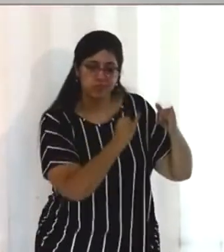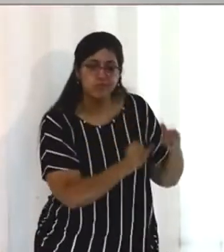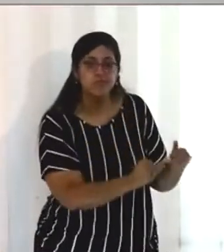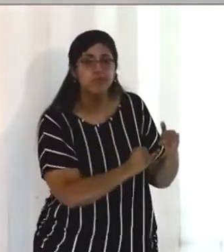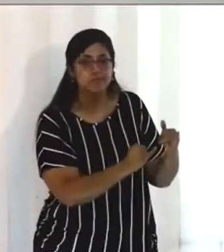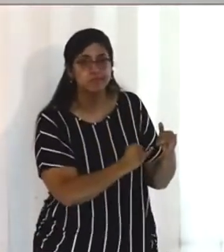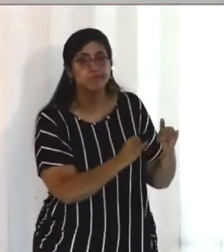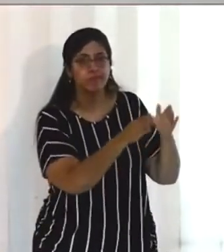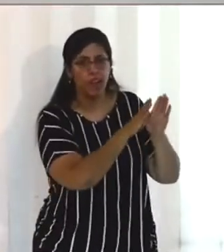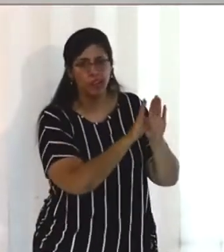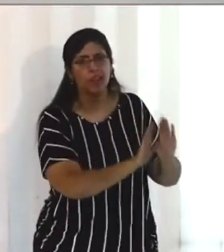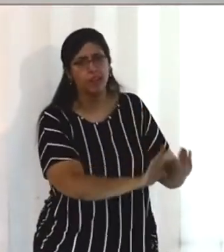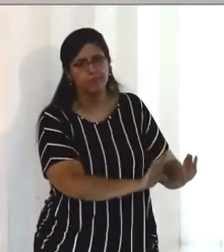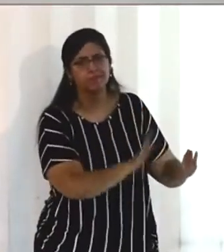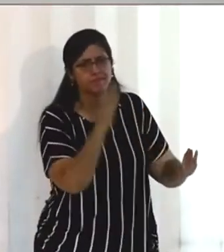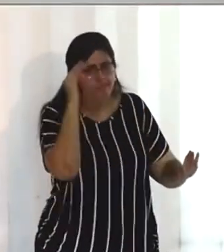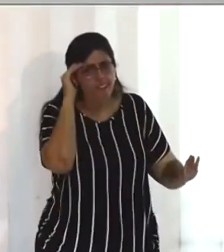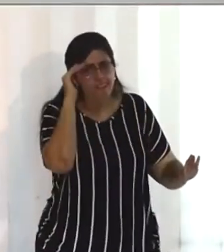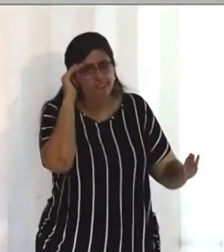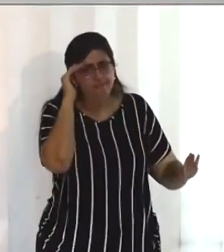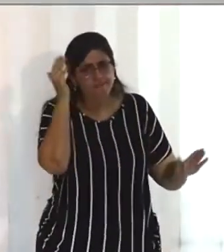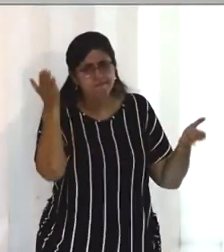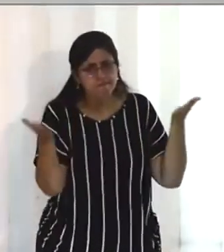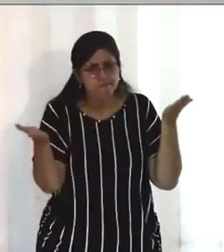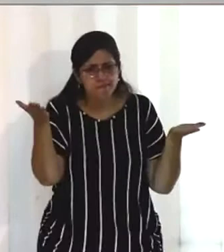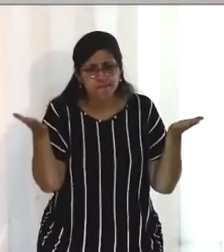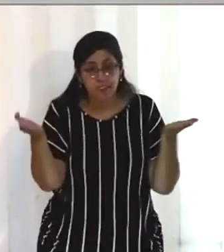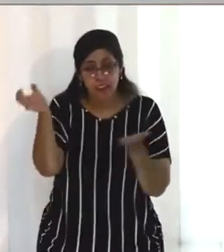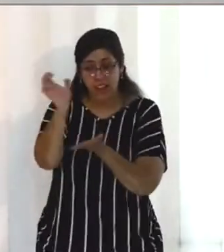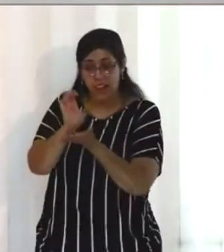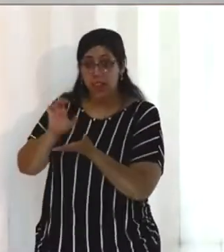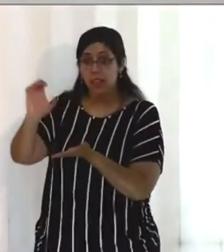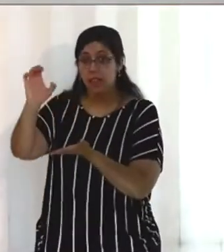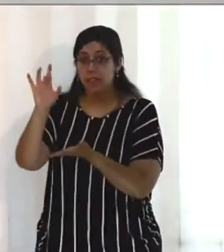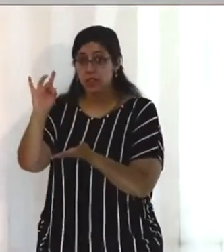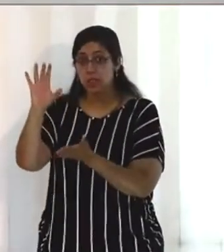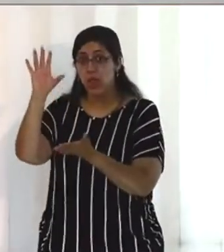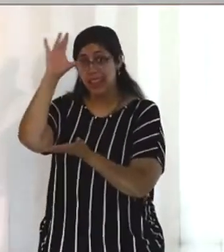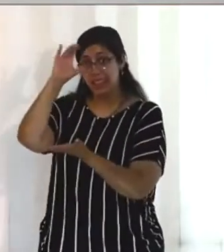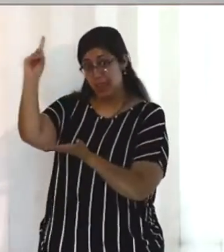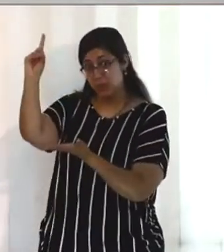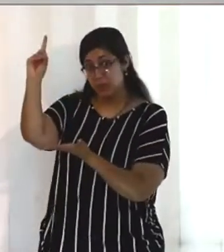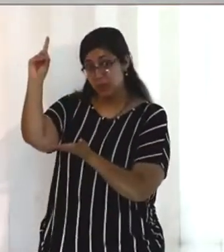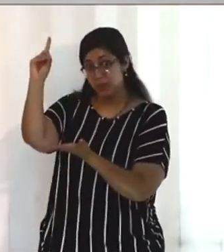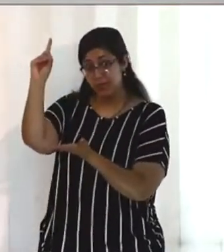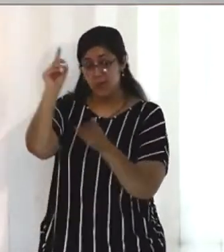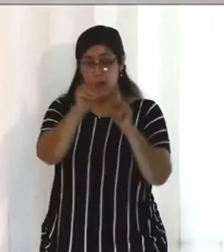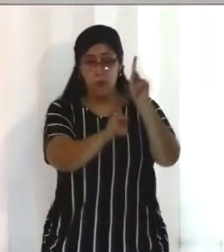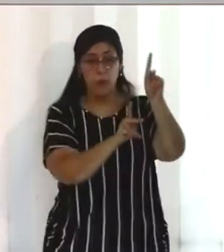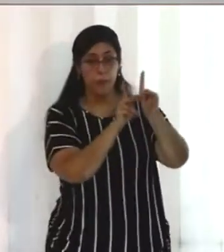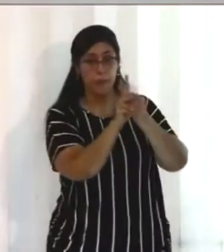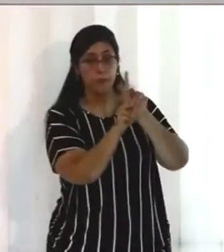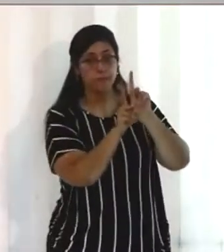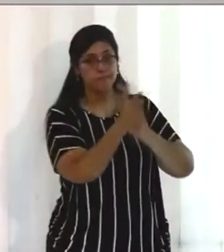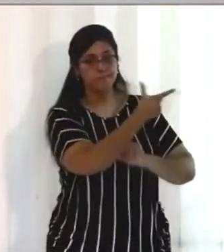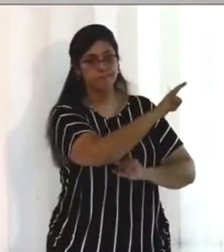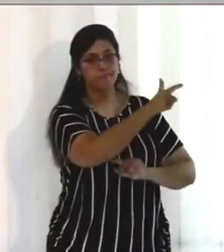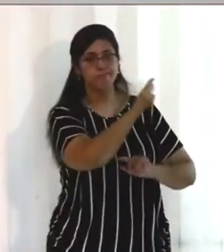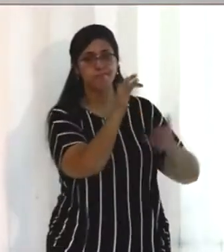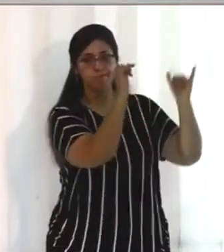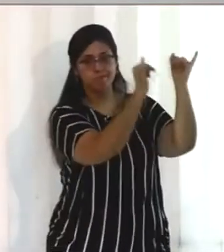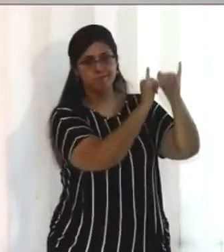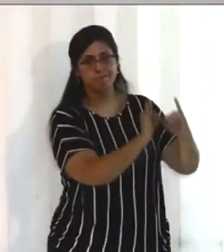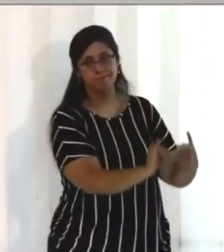Robert pregou hoje pela manhã, no culto da manhã. Acaso haverá outro Deus? E a resposta é,